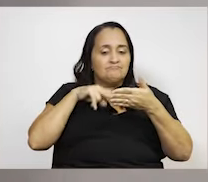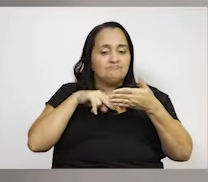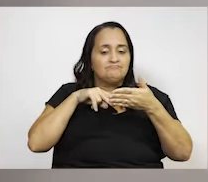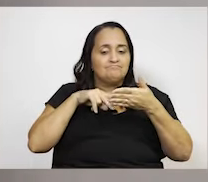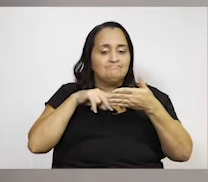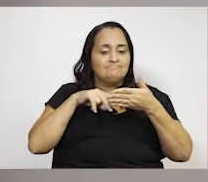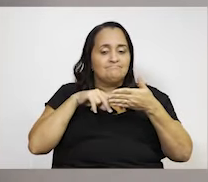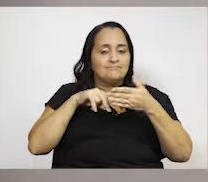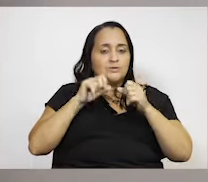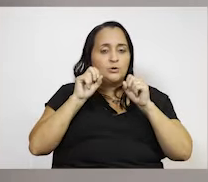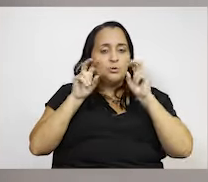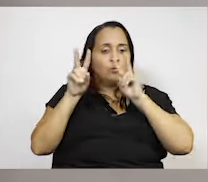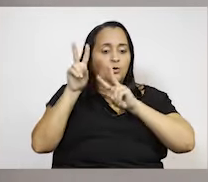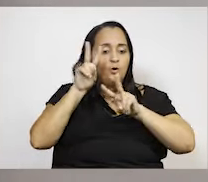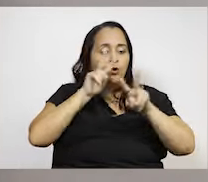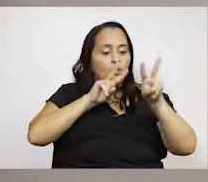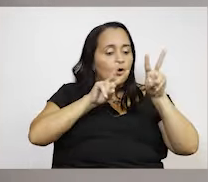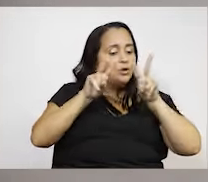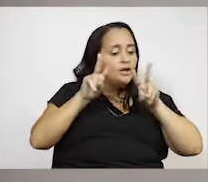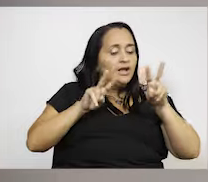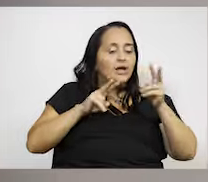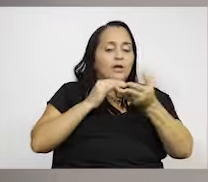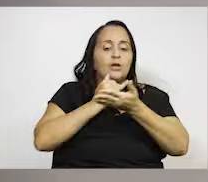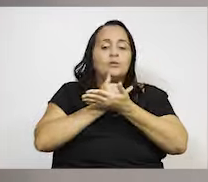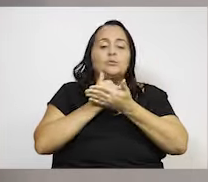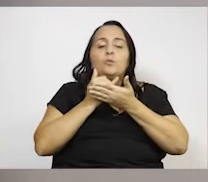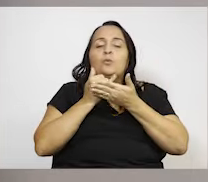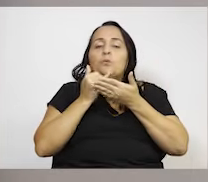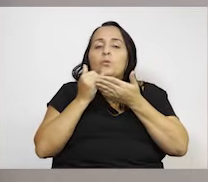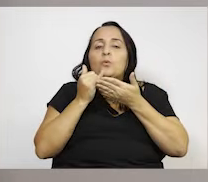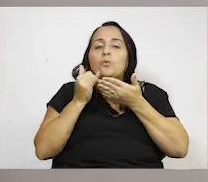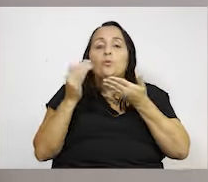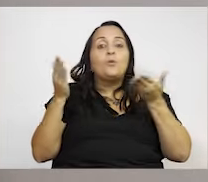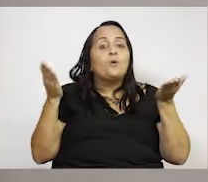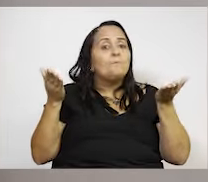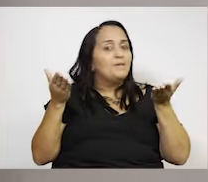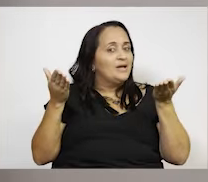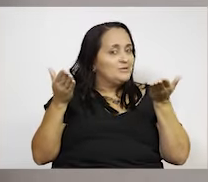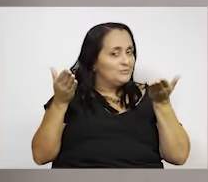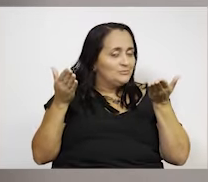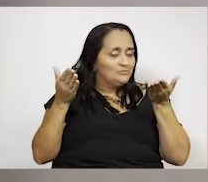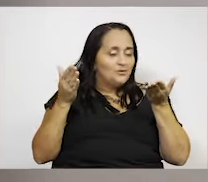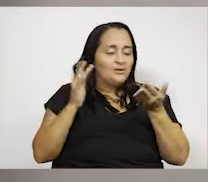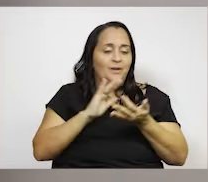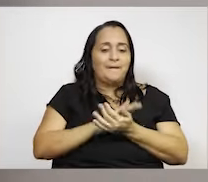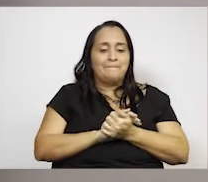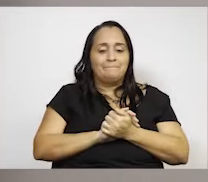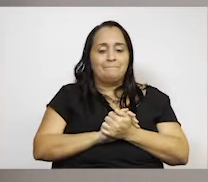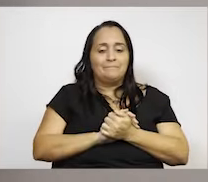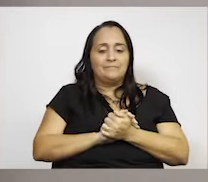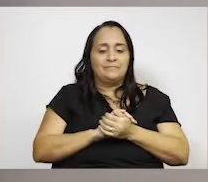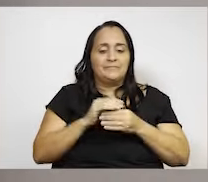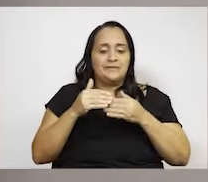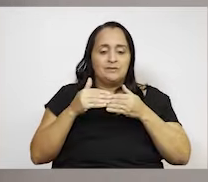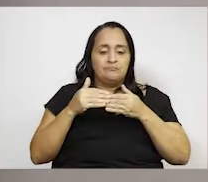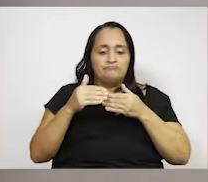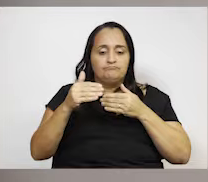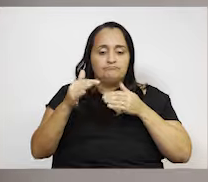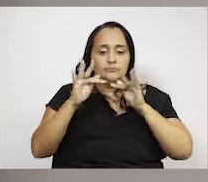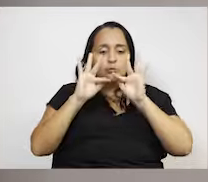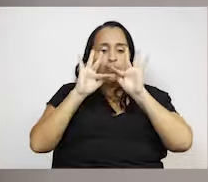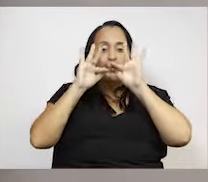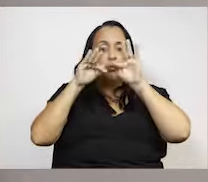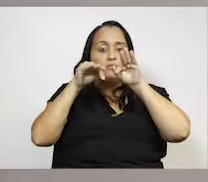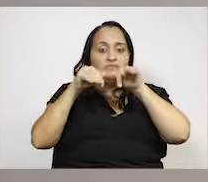sendo mais lido é a home do jornal. As pessoas estão olhando e lendo a home. A matéria mais linda é: o fim